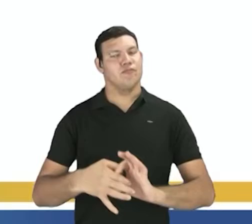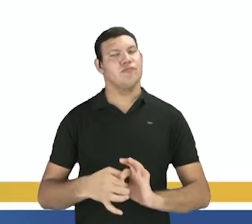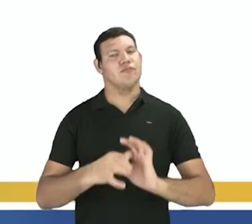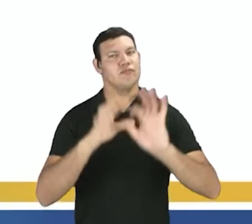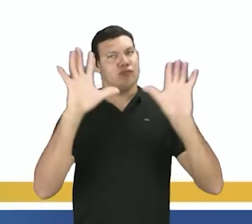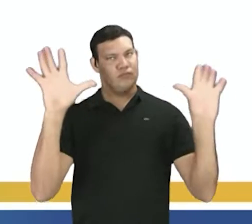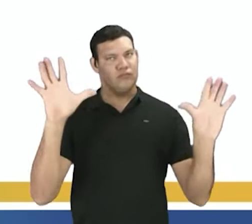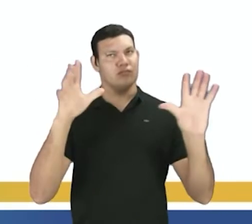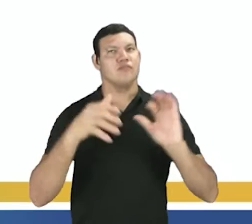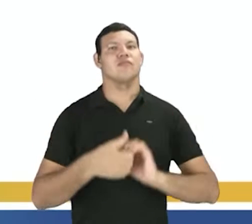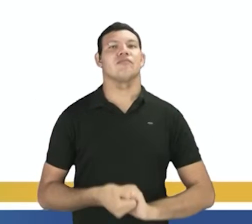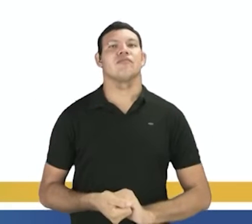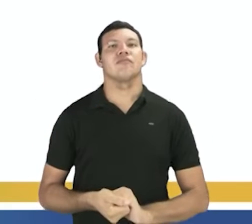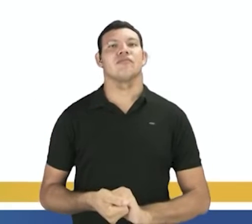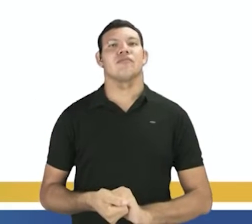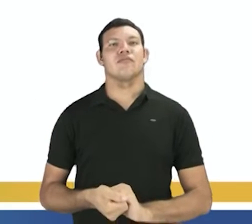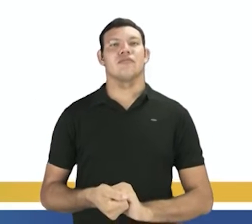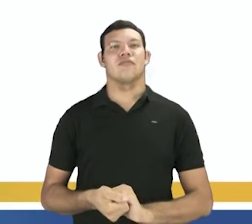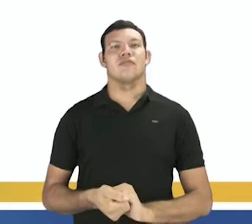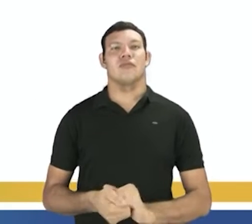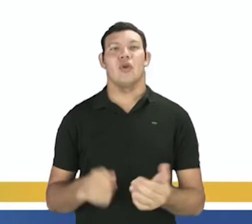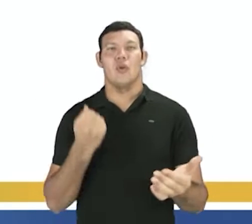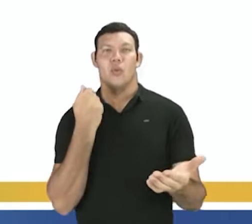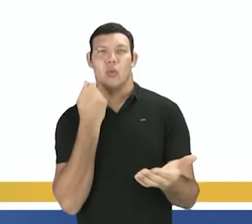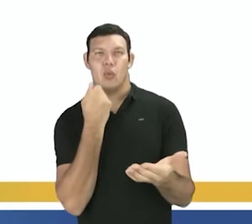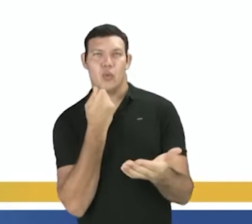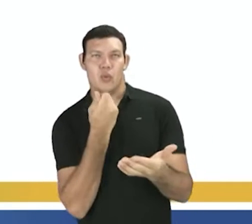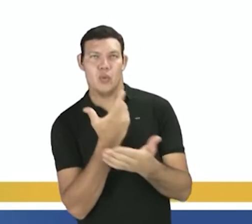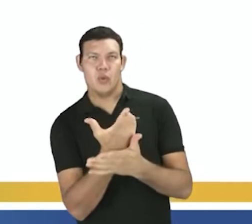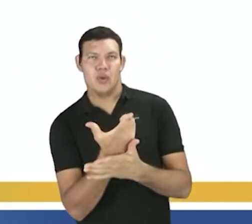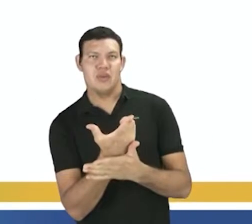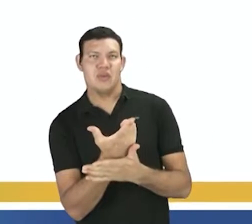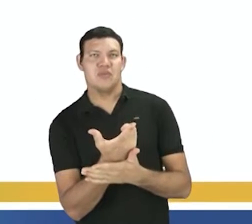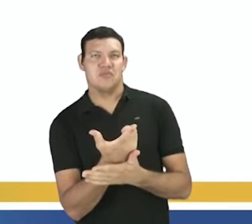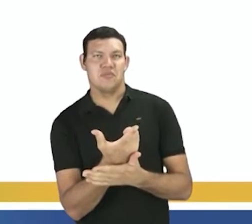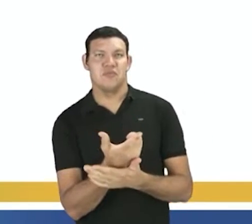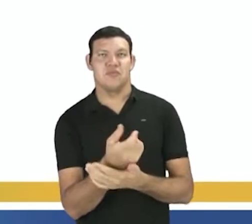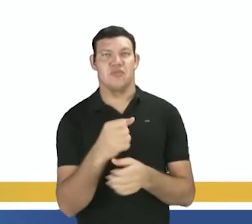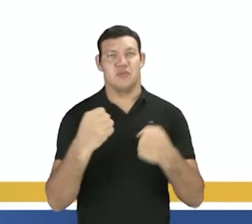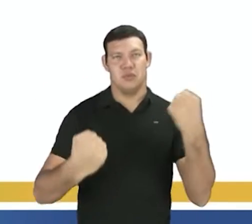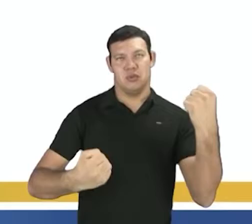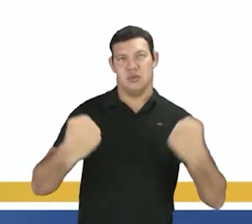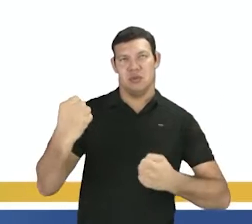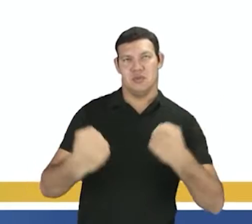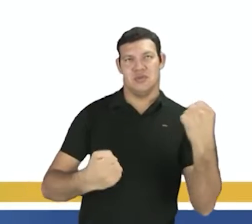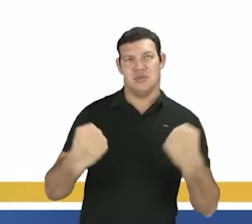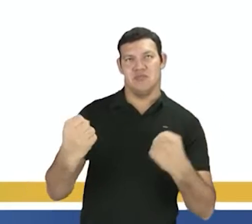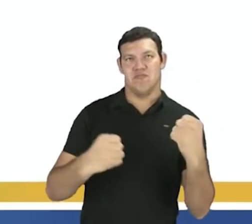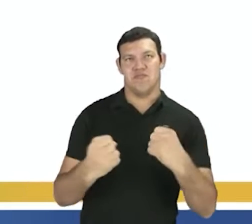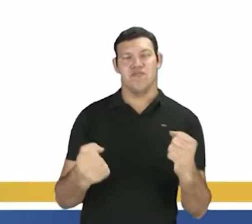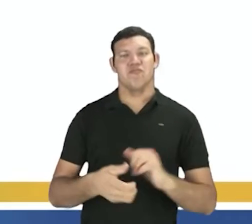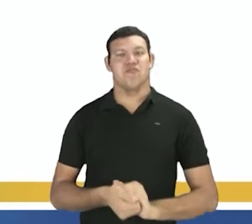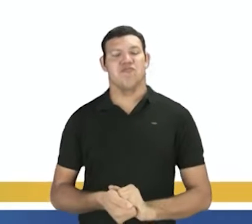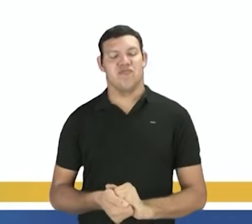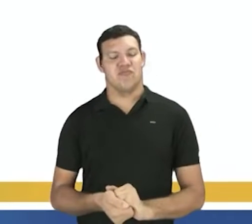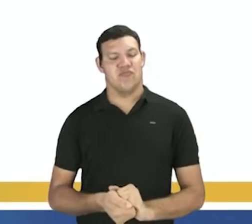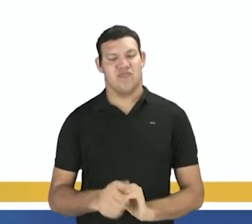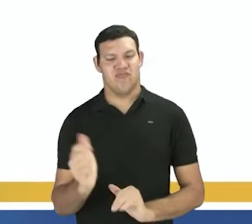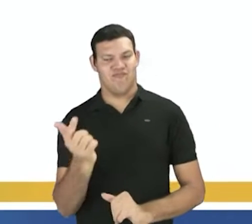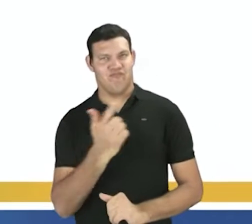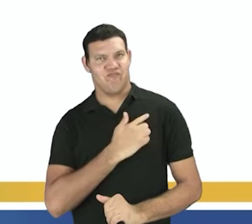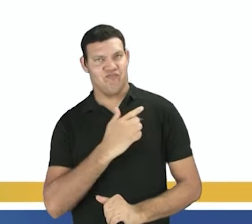disposto. Comprou um carro muito fora da moda. O advérbio muito modifica a